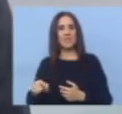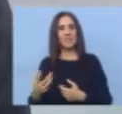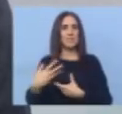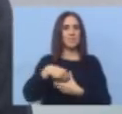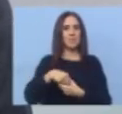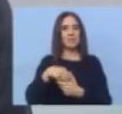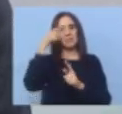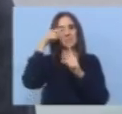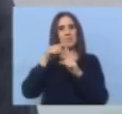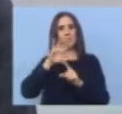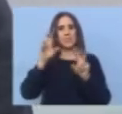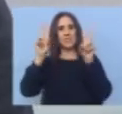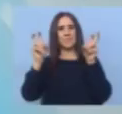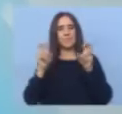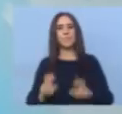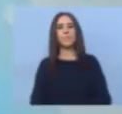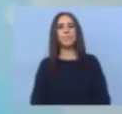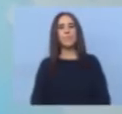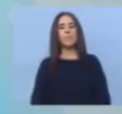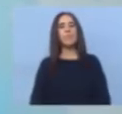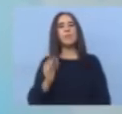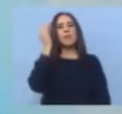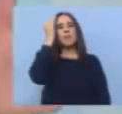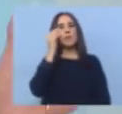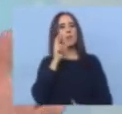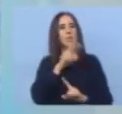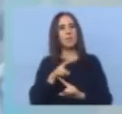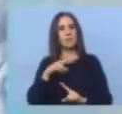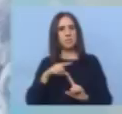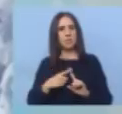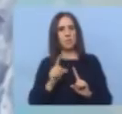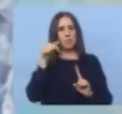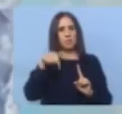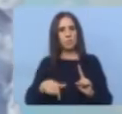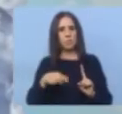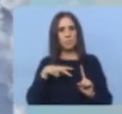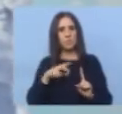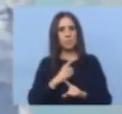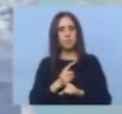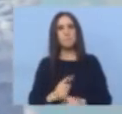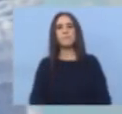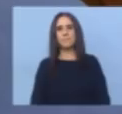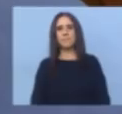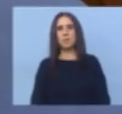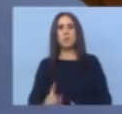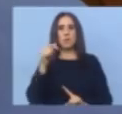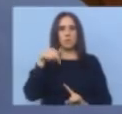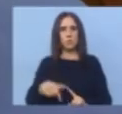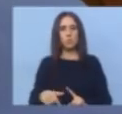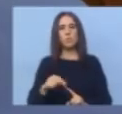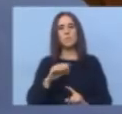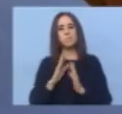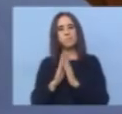parte da Missão País. As localidades visitadas este ano andaram também de norte a sul do país? Norte a sul do país, entre todas as dioceses,